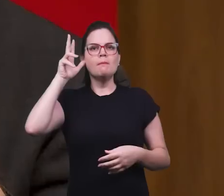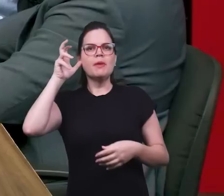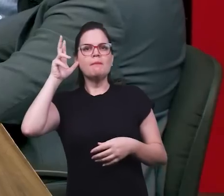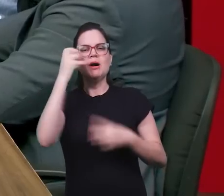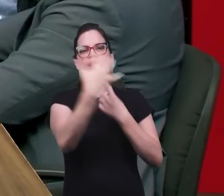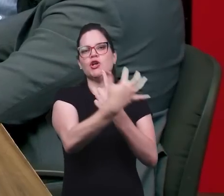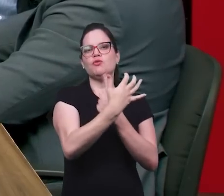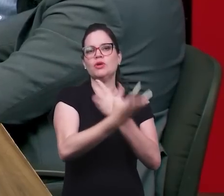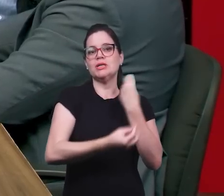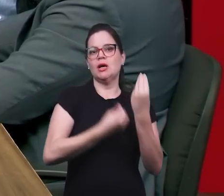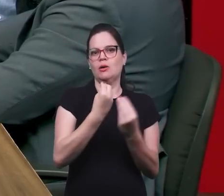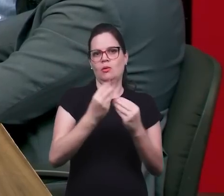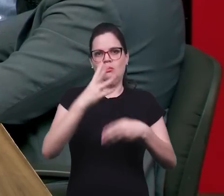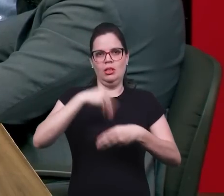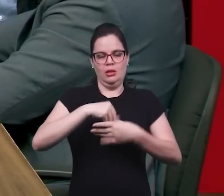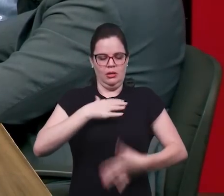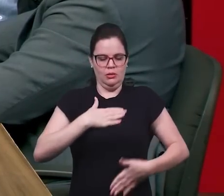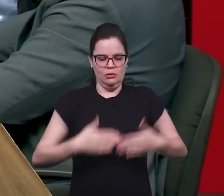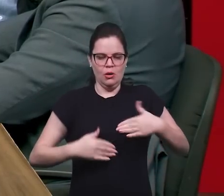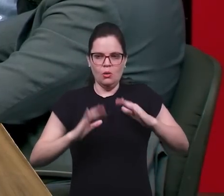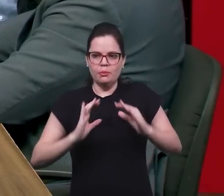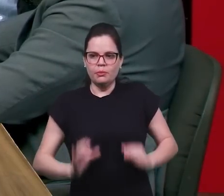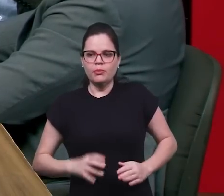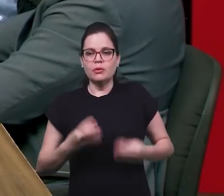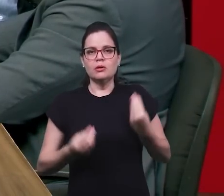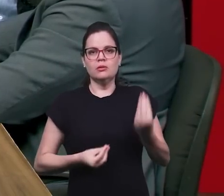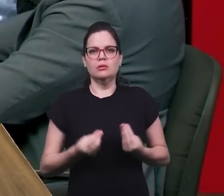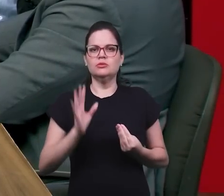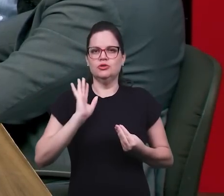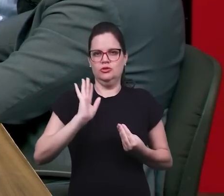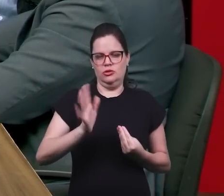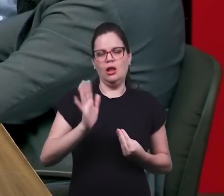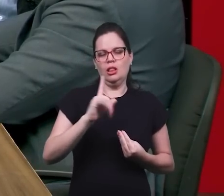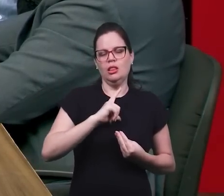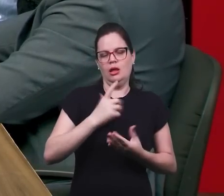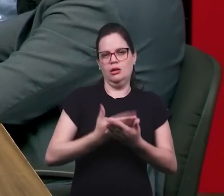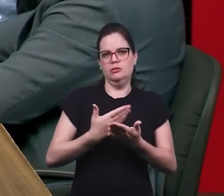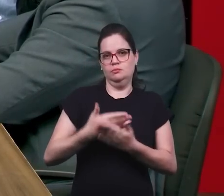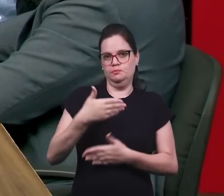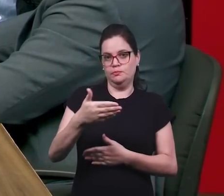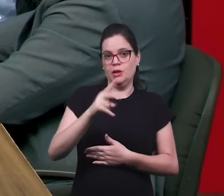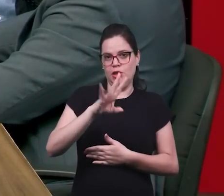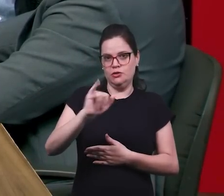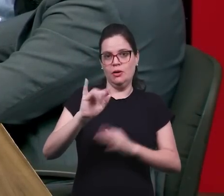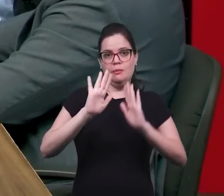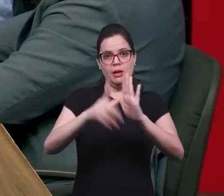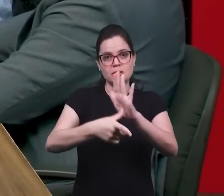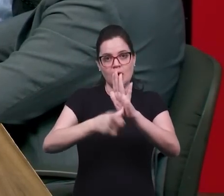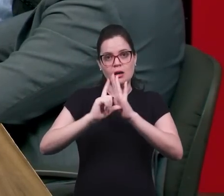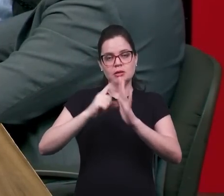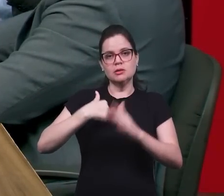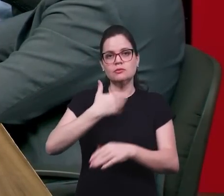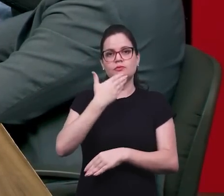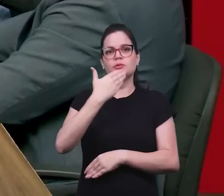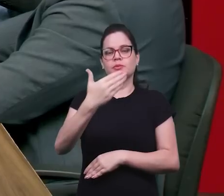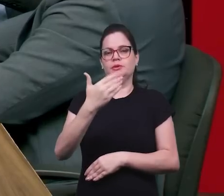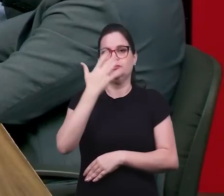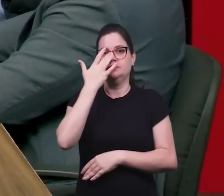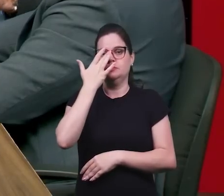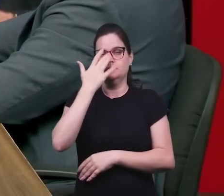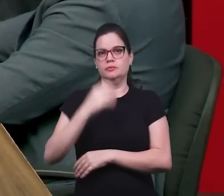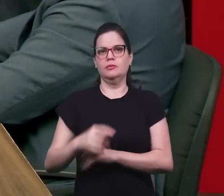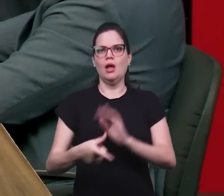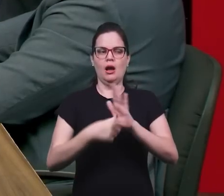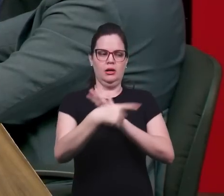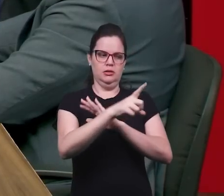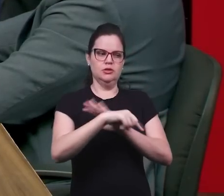conhecemos de uma forma bem importante aqui já sobre esse órgão. Eu vou chamar aqui agora e antes até de dar a palavra